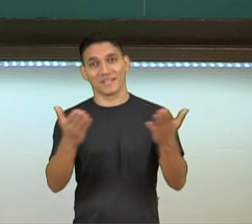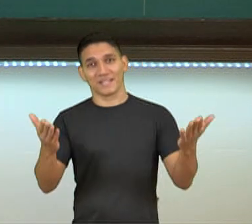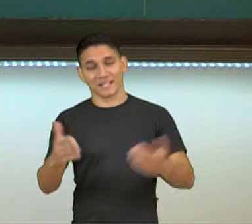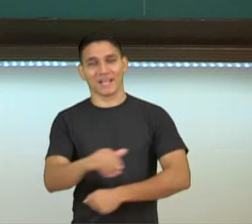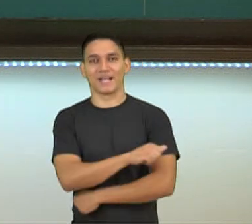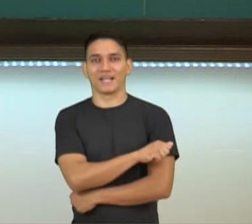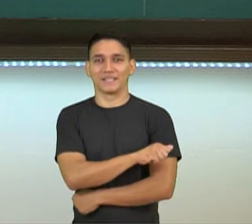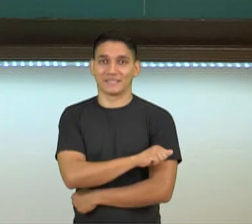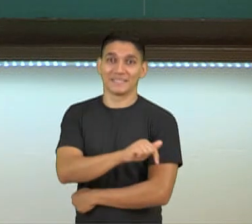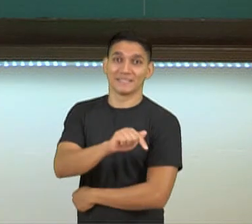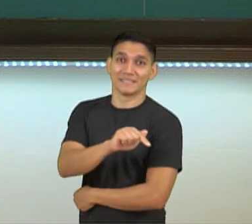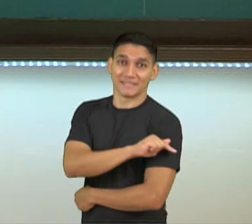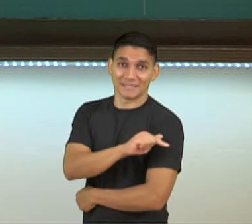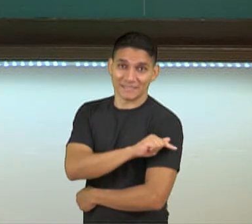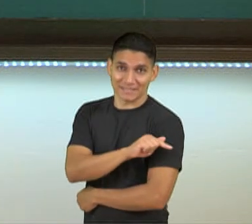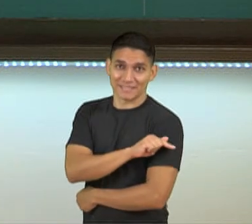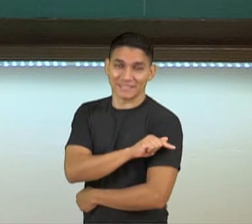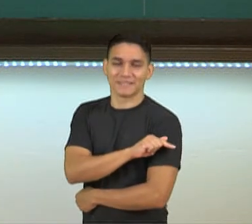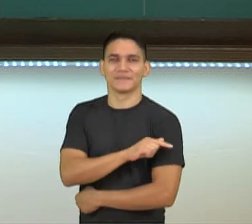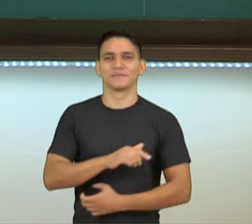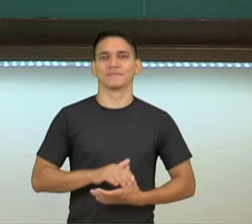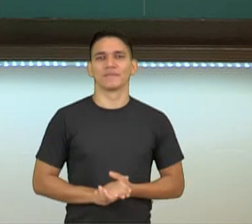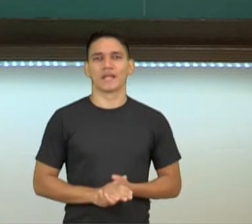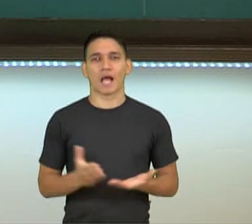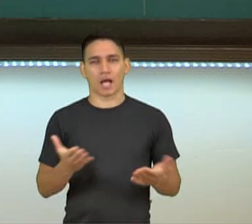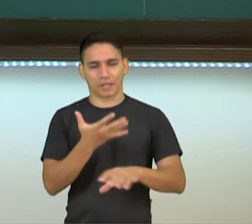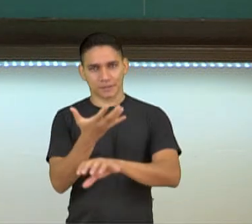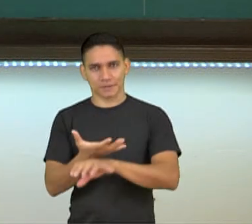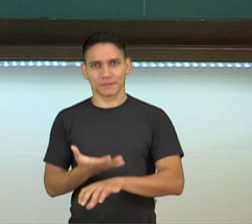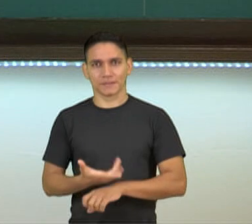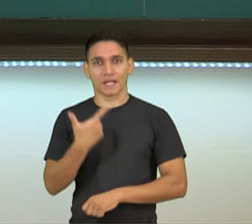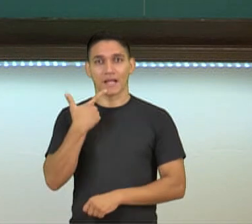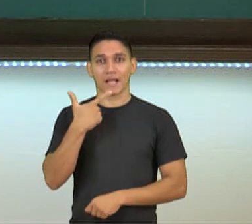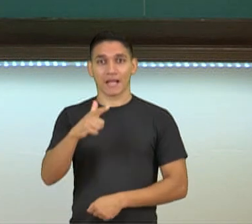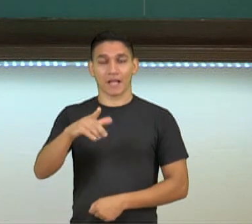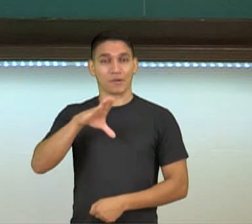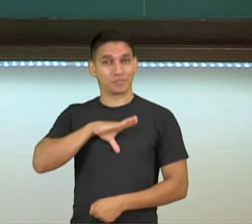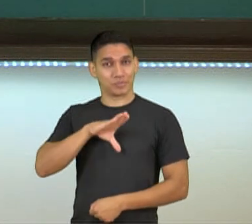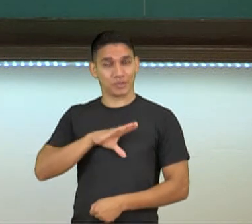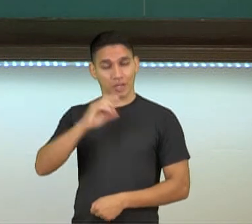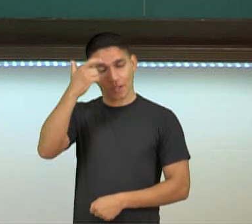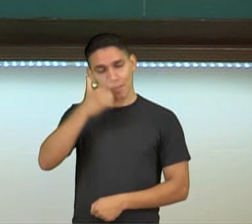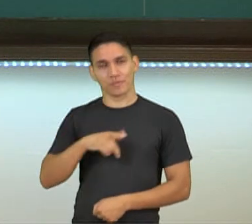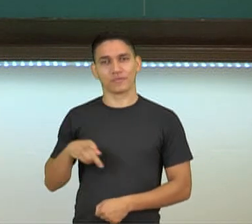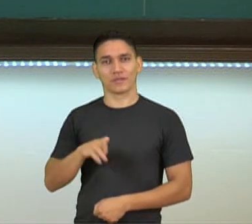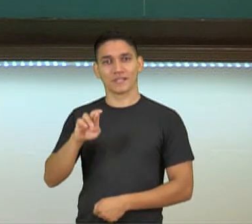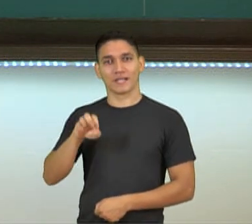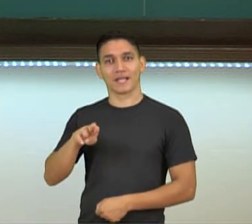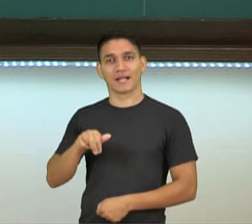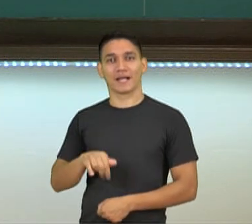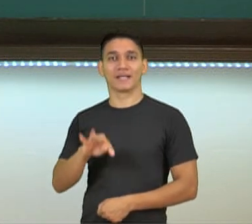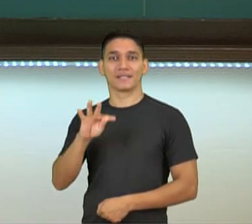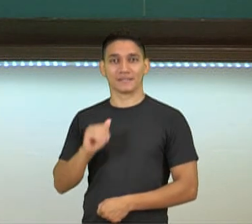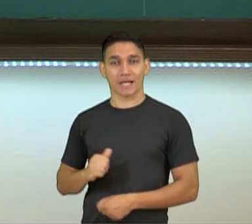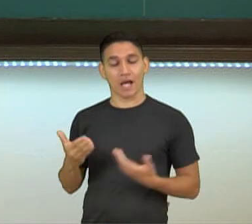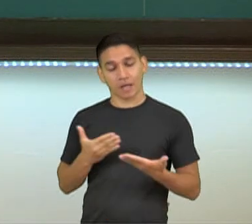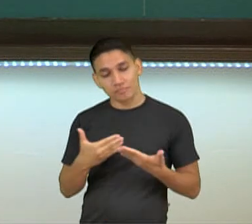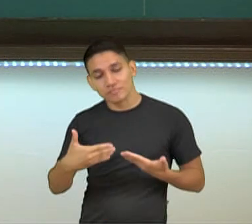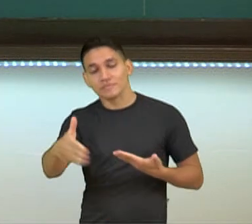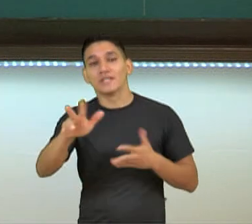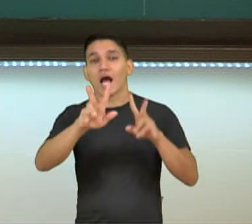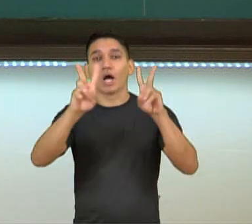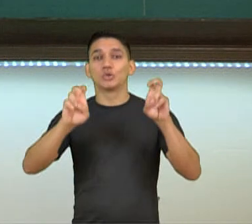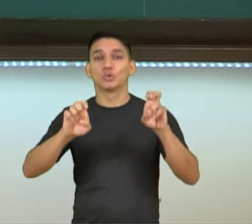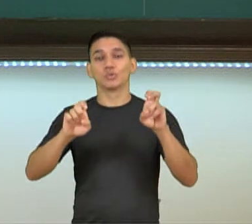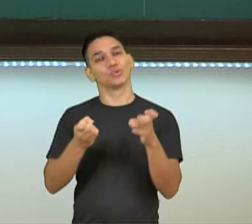Olá, estudantes do 7º ano de Língua Portuguesa. Eu sou a professora Renata e hoje nós teremos uma aula de